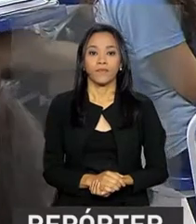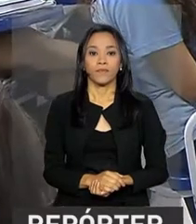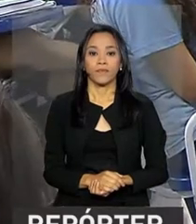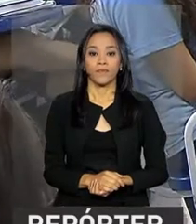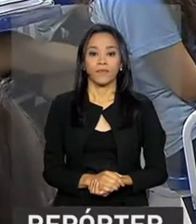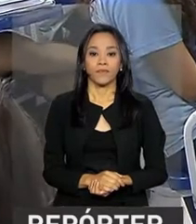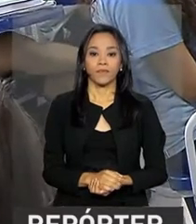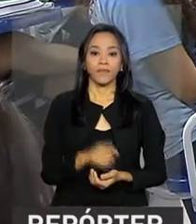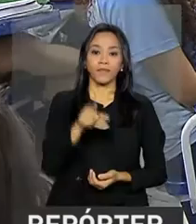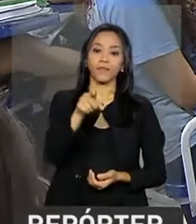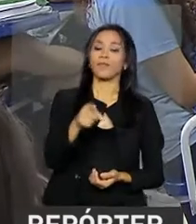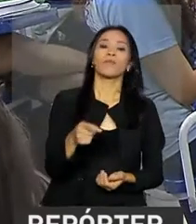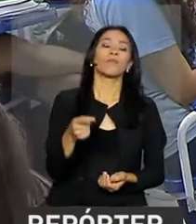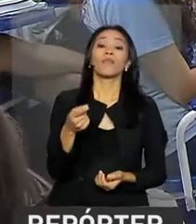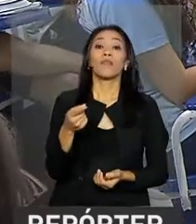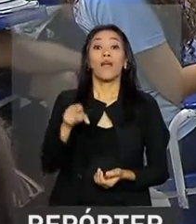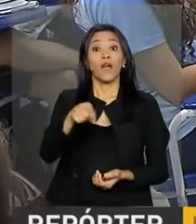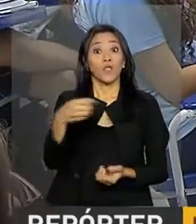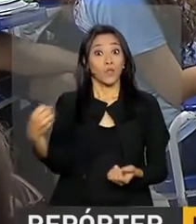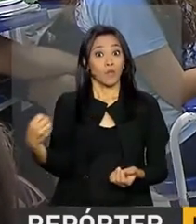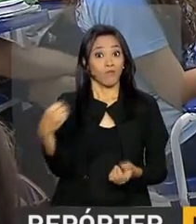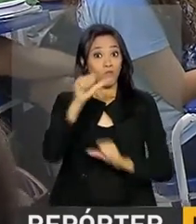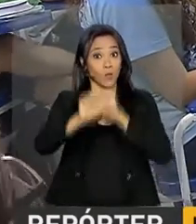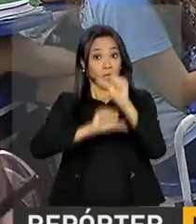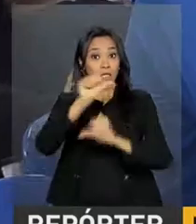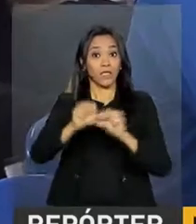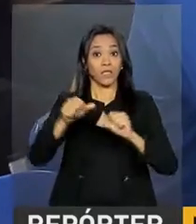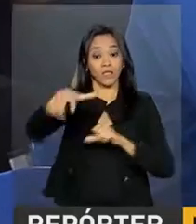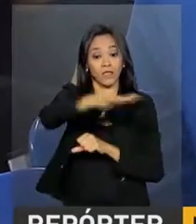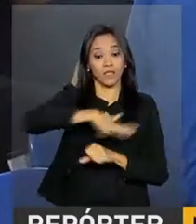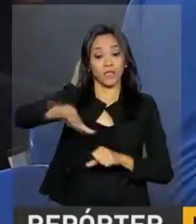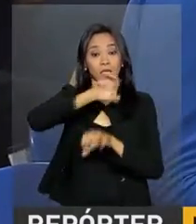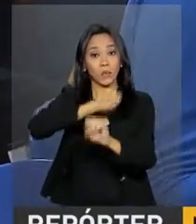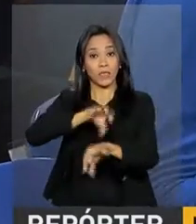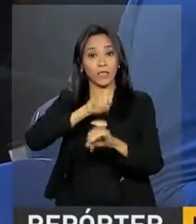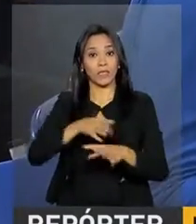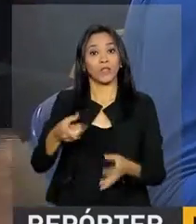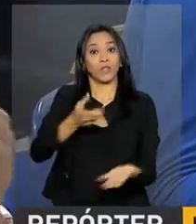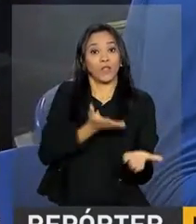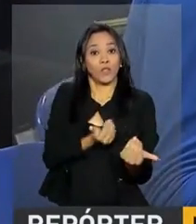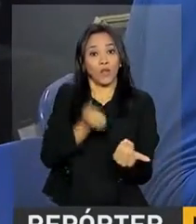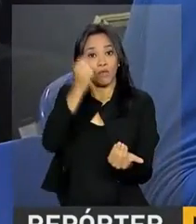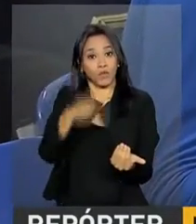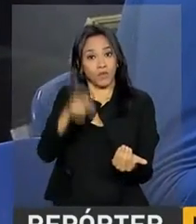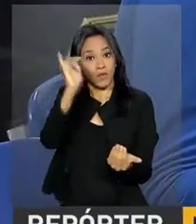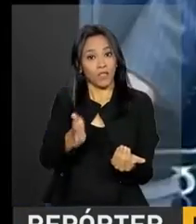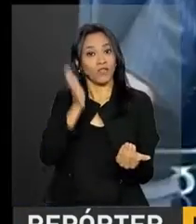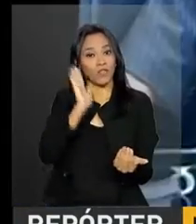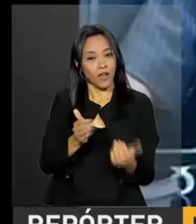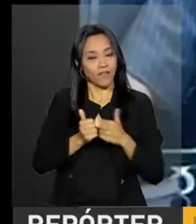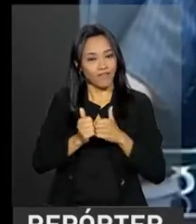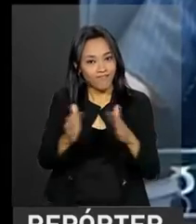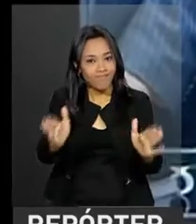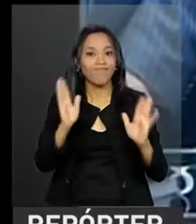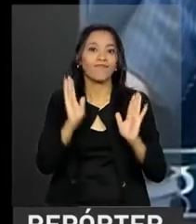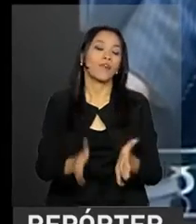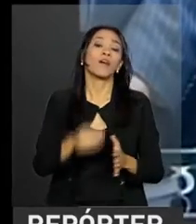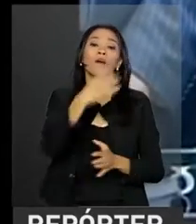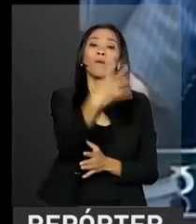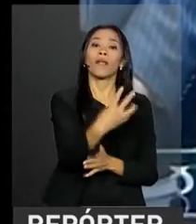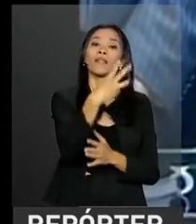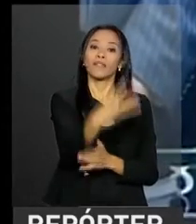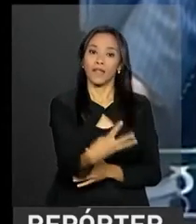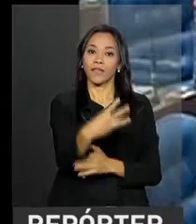o caminho para as mudanças na educação dos jovens brasileiros está aberto por 43 votos